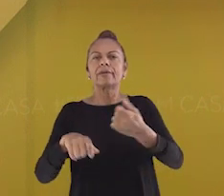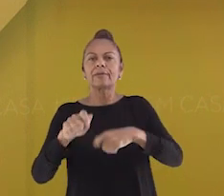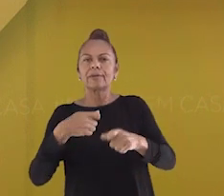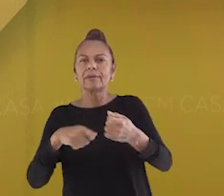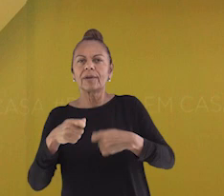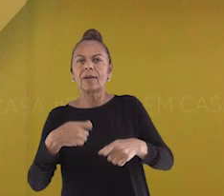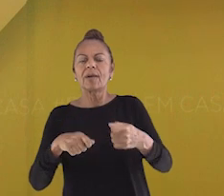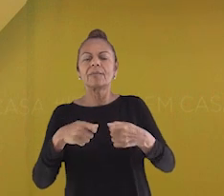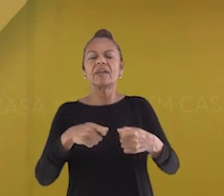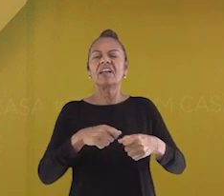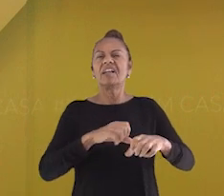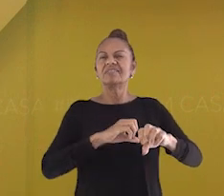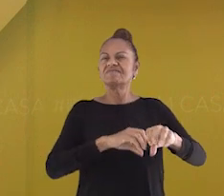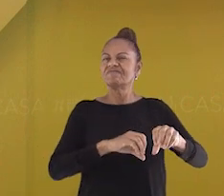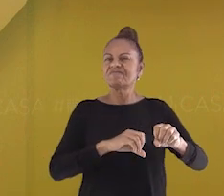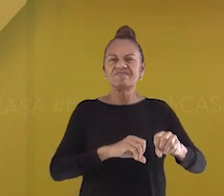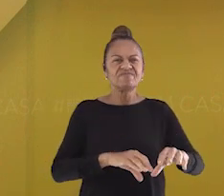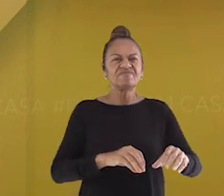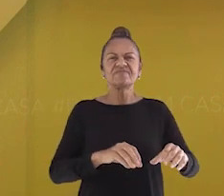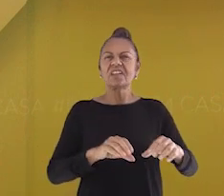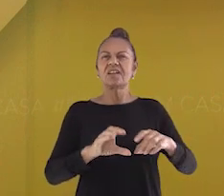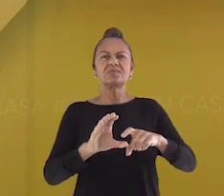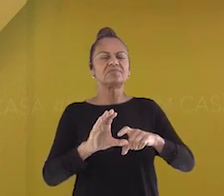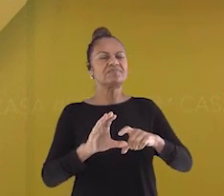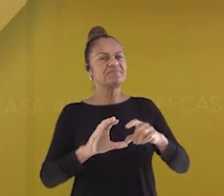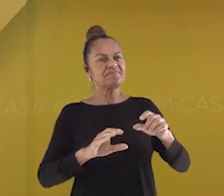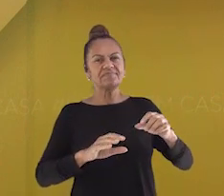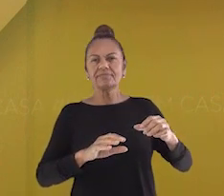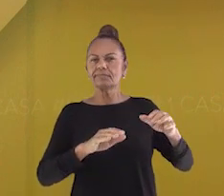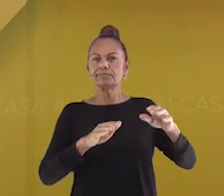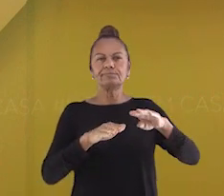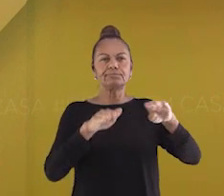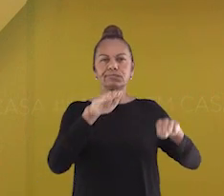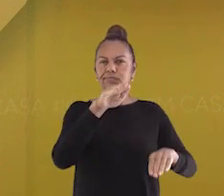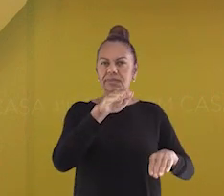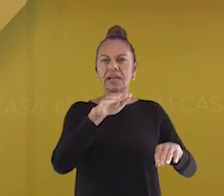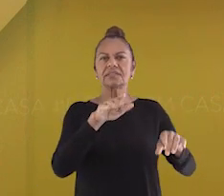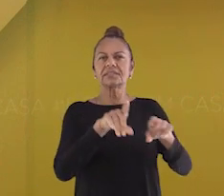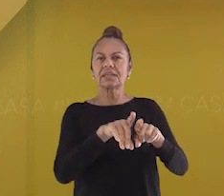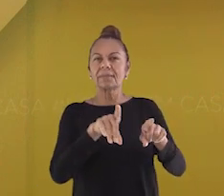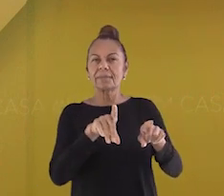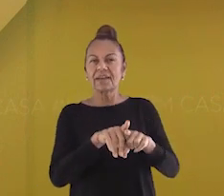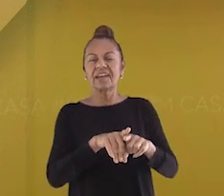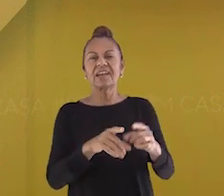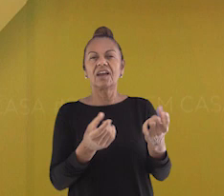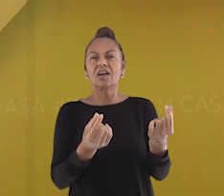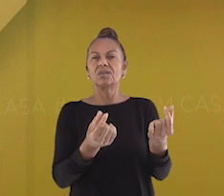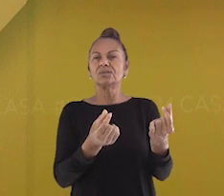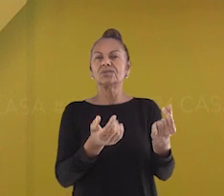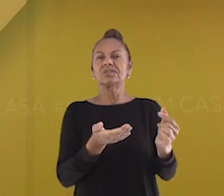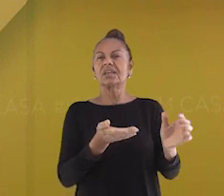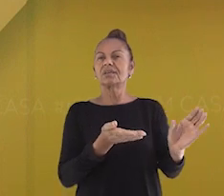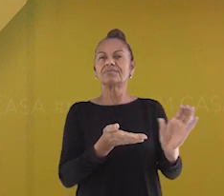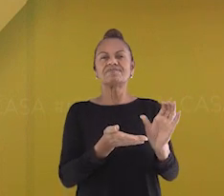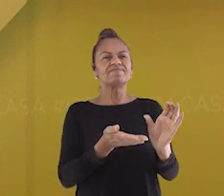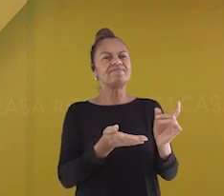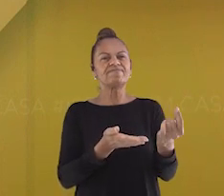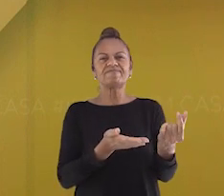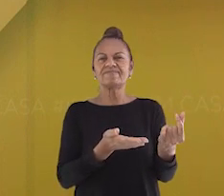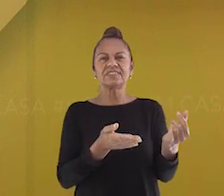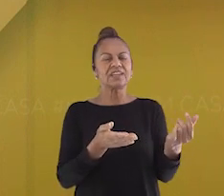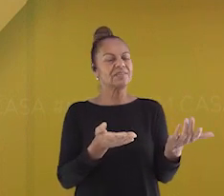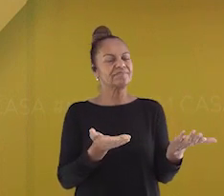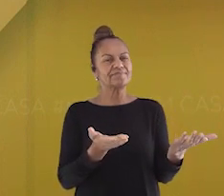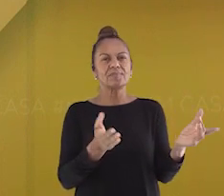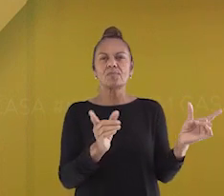de vida, baixo nível de industrialização e concentração de renda nas mãos de poucos.